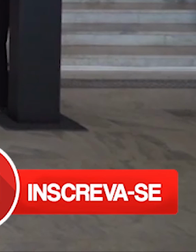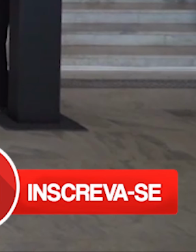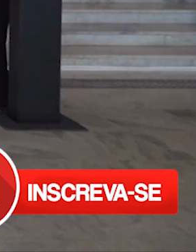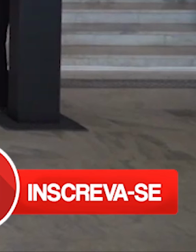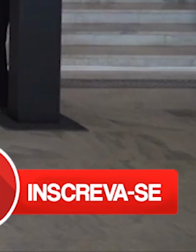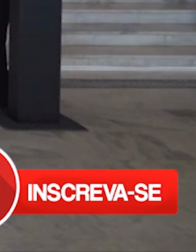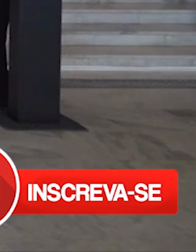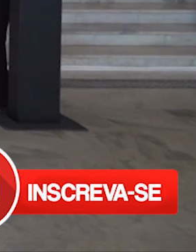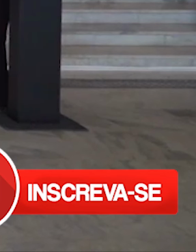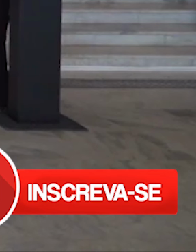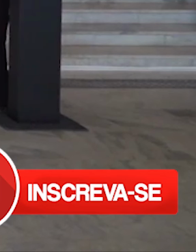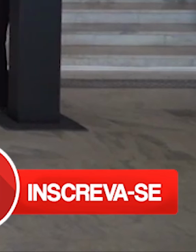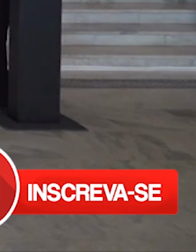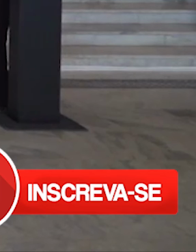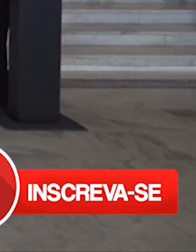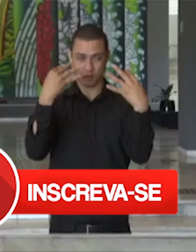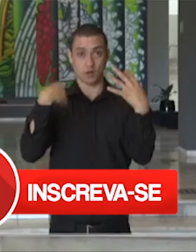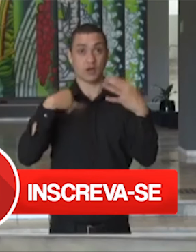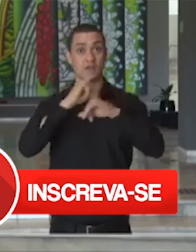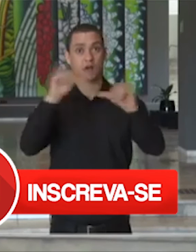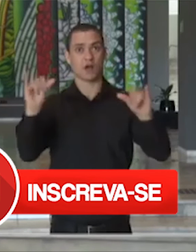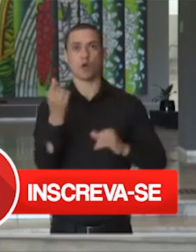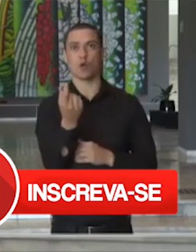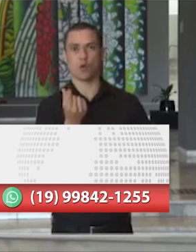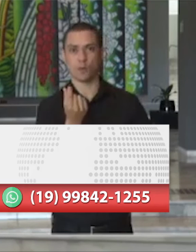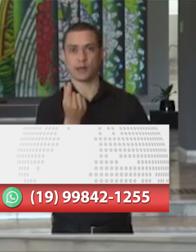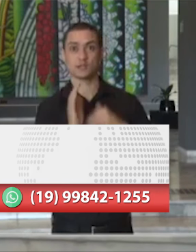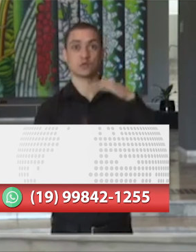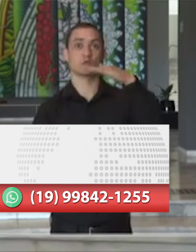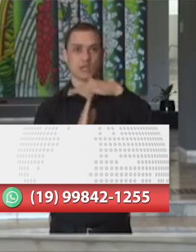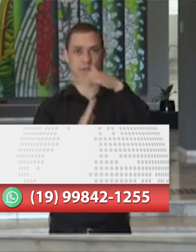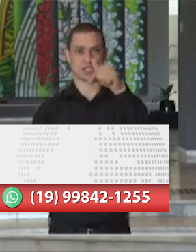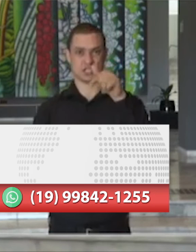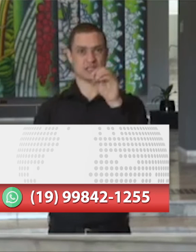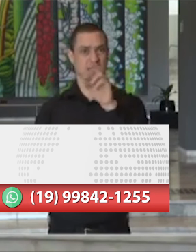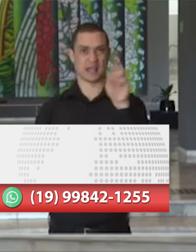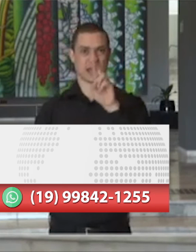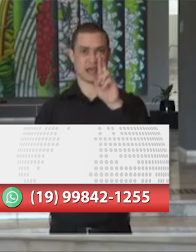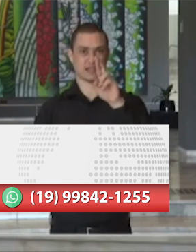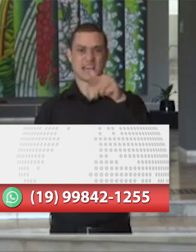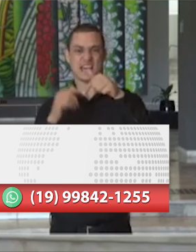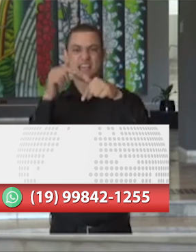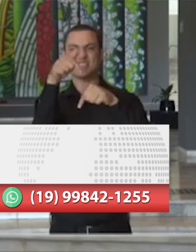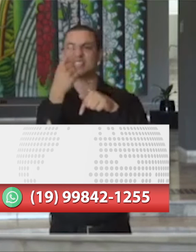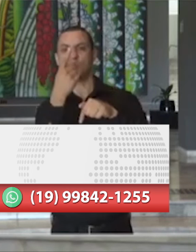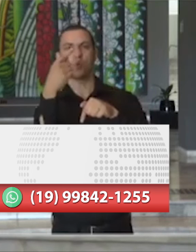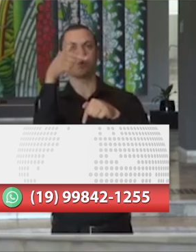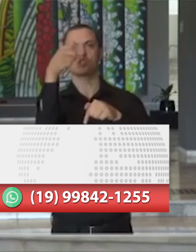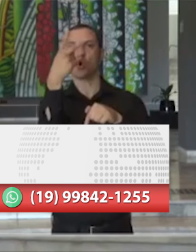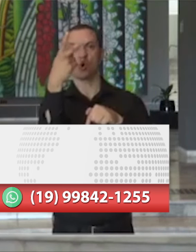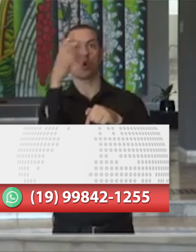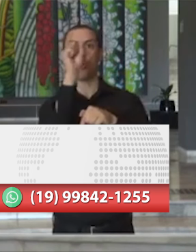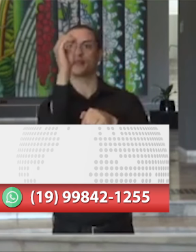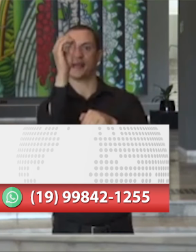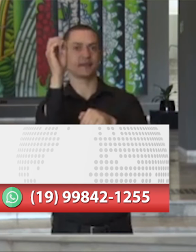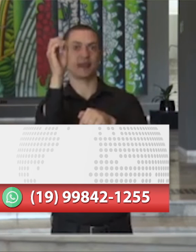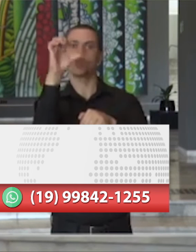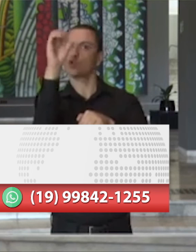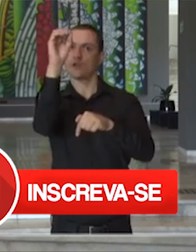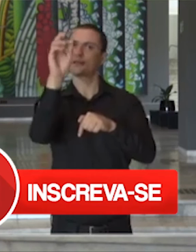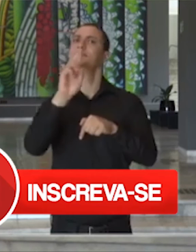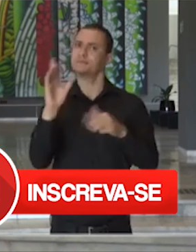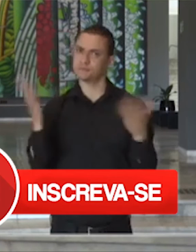à frente de todos. O preço é, no limite, R$ 70,00. Não é nem R$ 71,00, nem R$ 72,00, nem R$ 80,00, nem R$